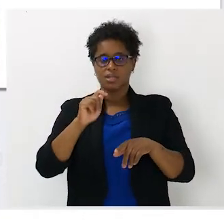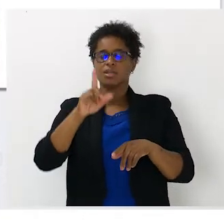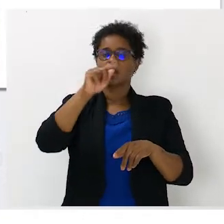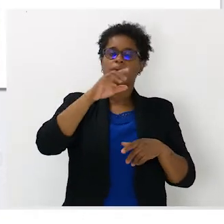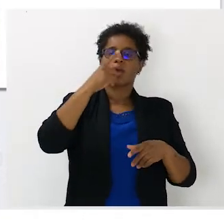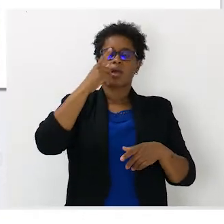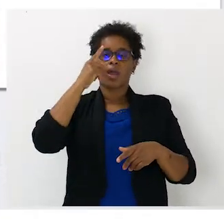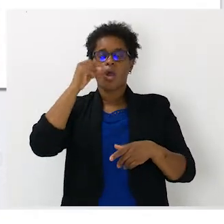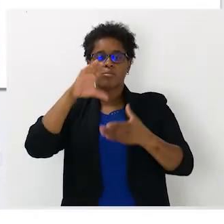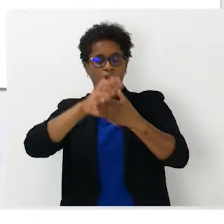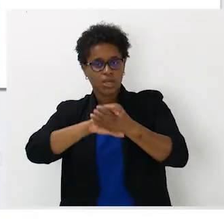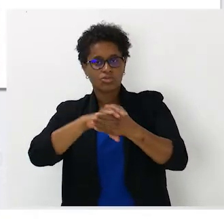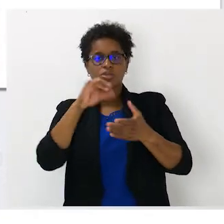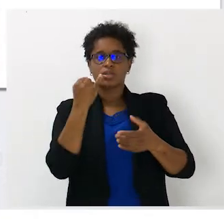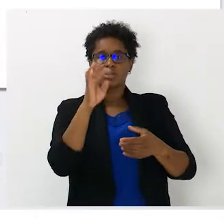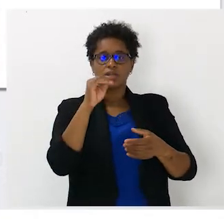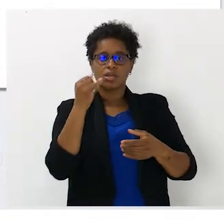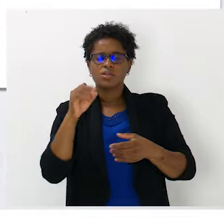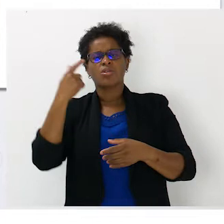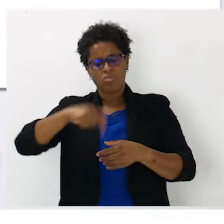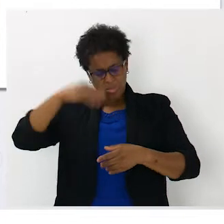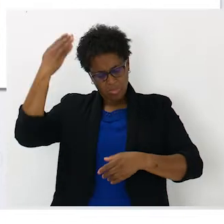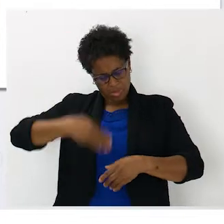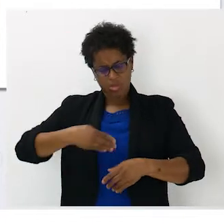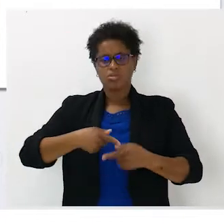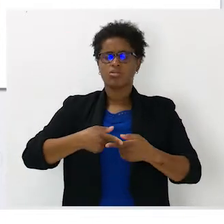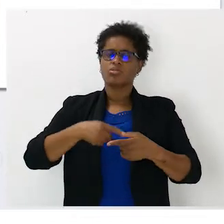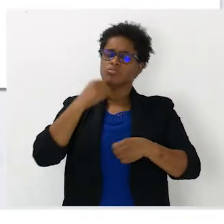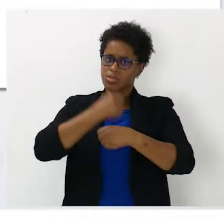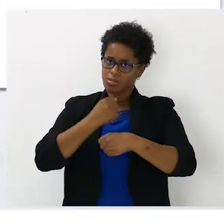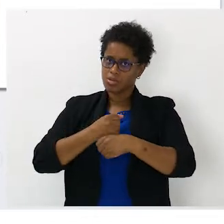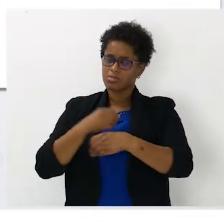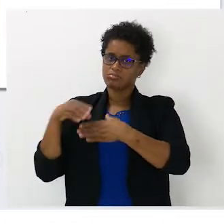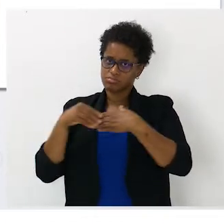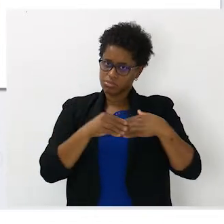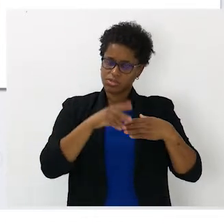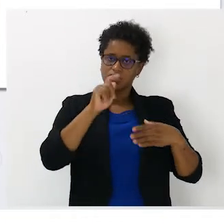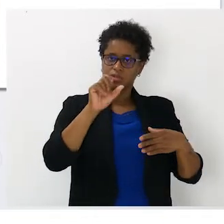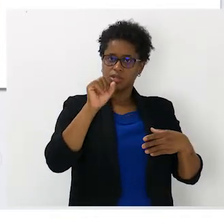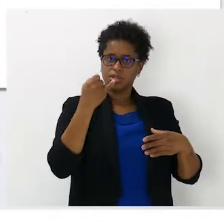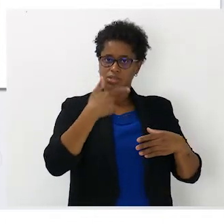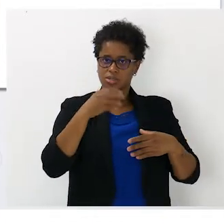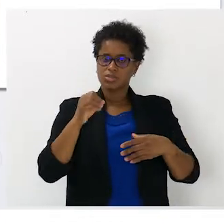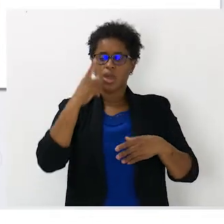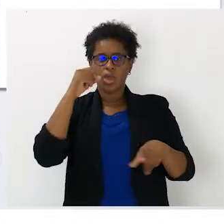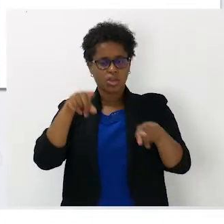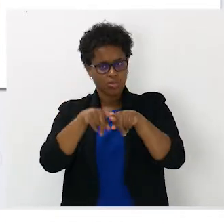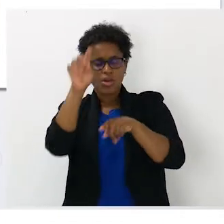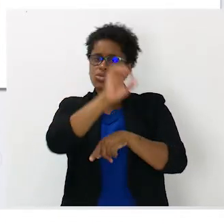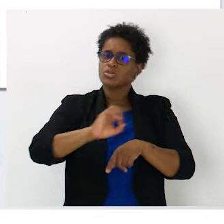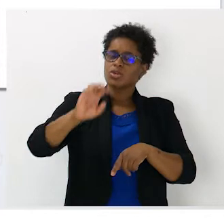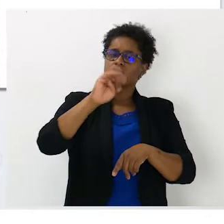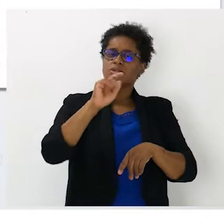Ísis. Teve o direito de governar o trono do Egito. Seu irmão Sete,